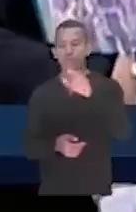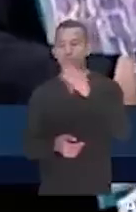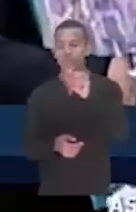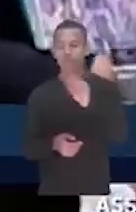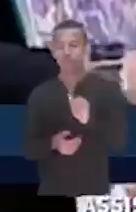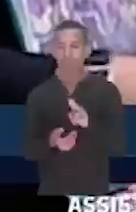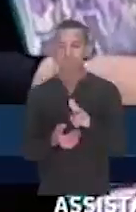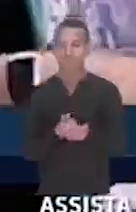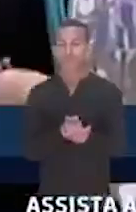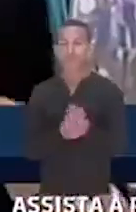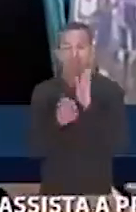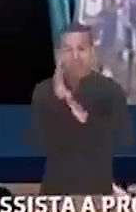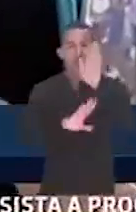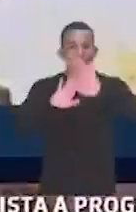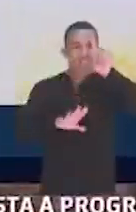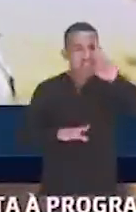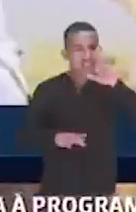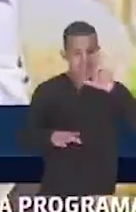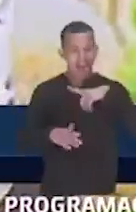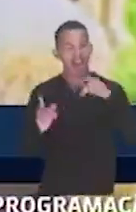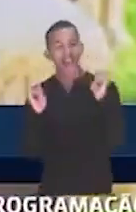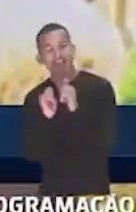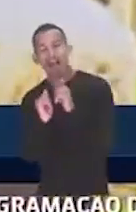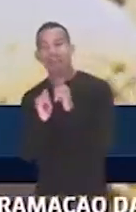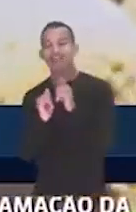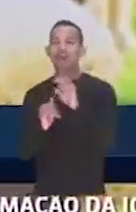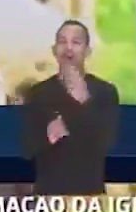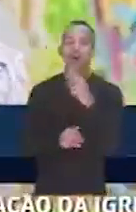Deus. É light ou é white?